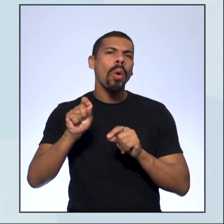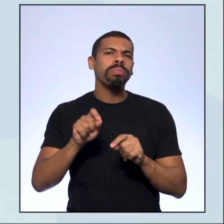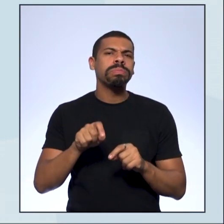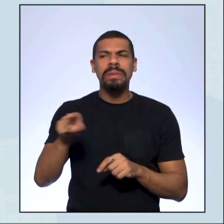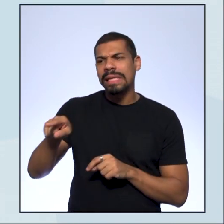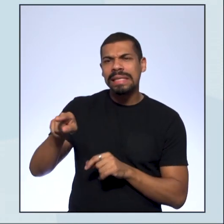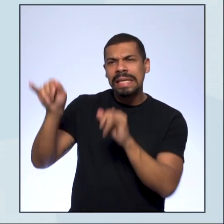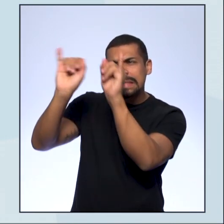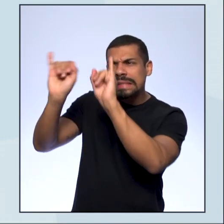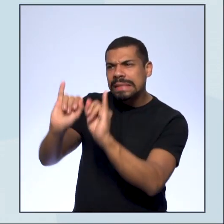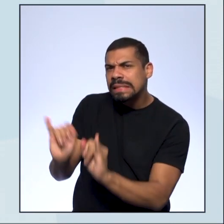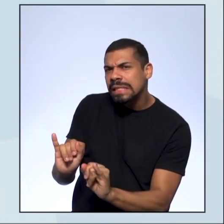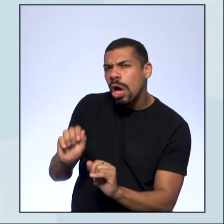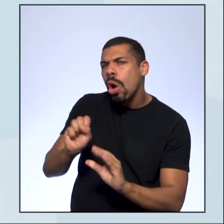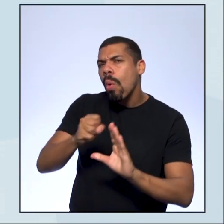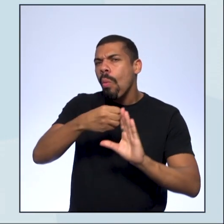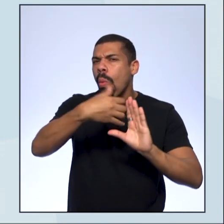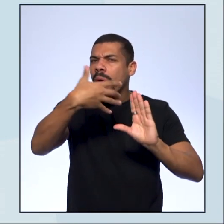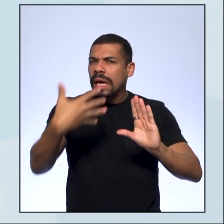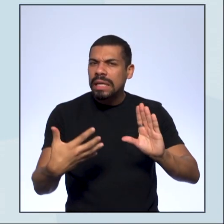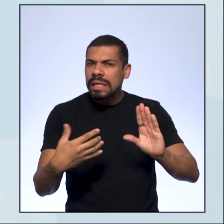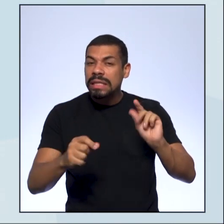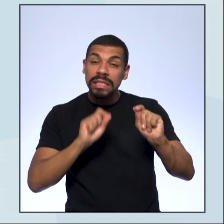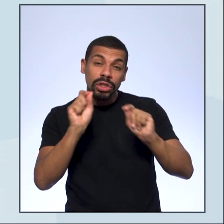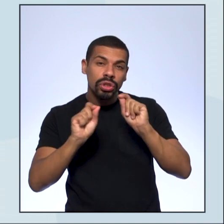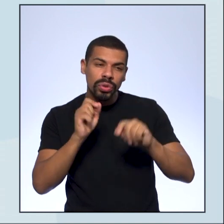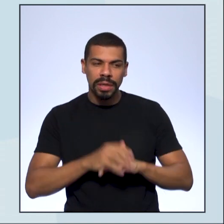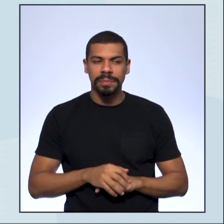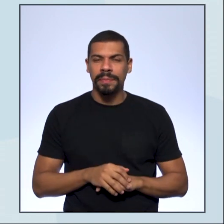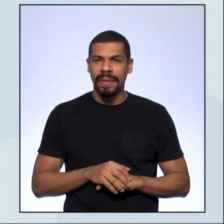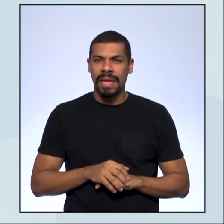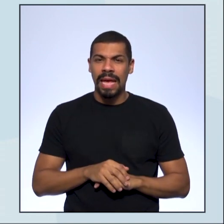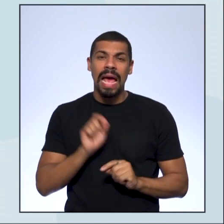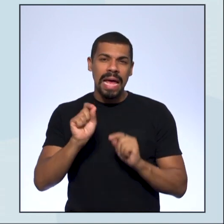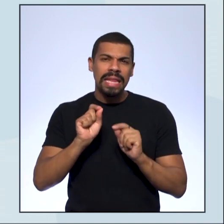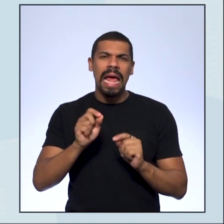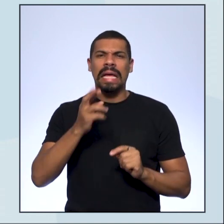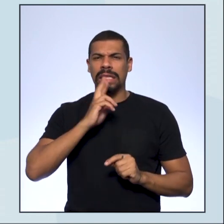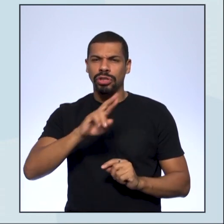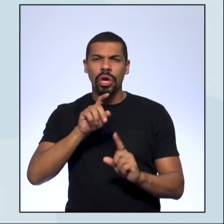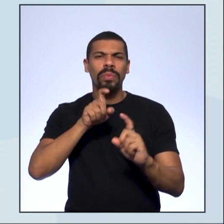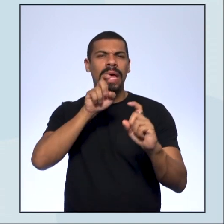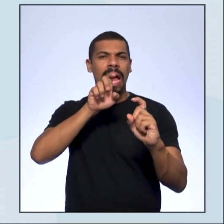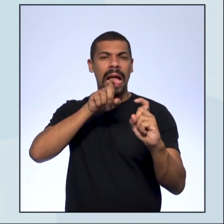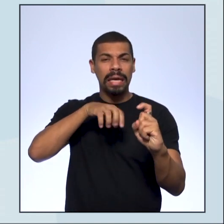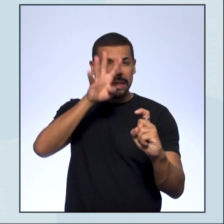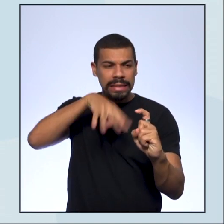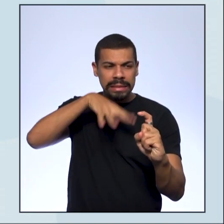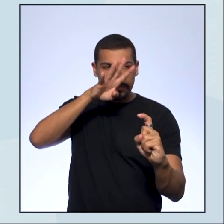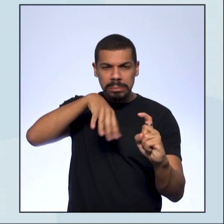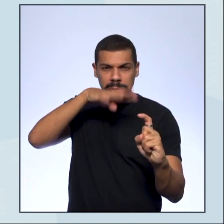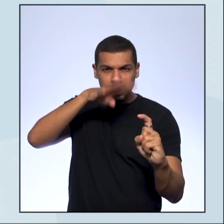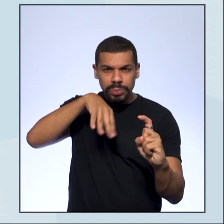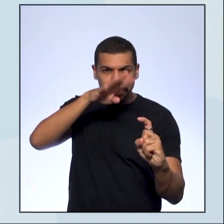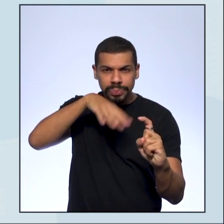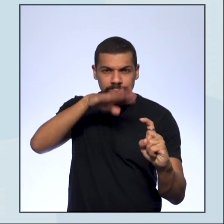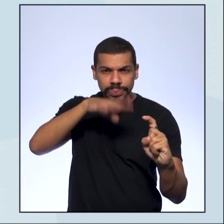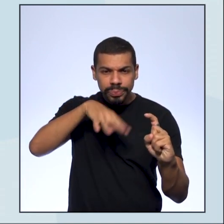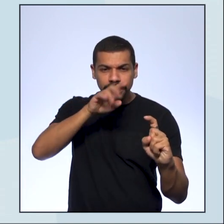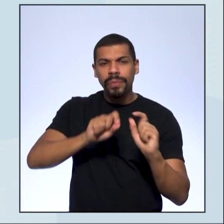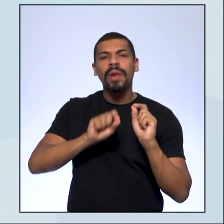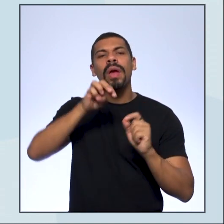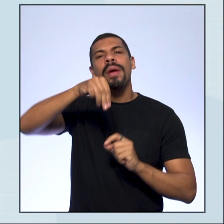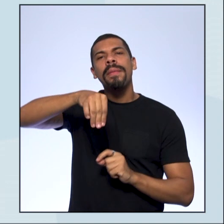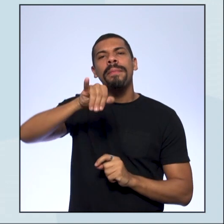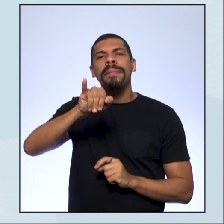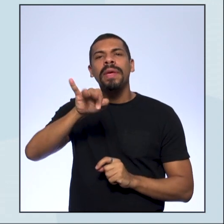características da religiosidade, da mitologia egípcia, primeiro, os mitos, né? A gente fala